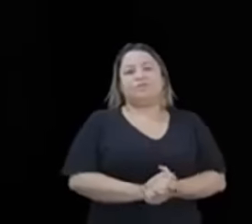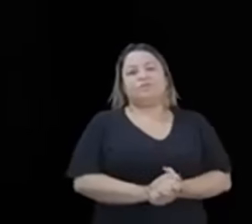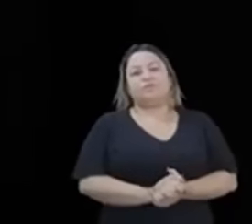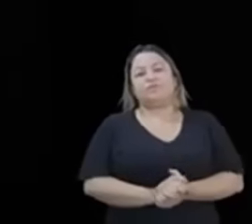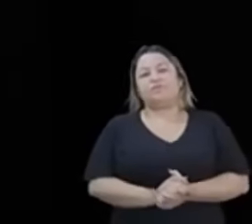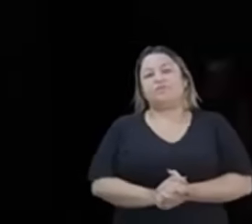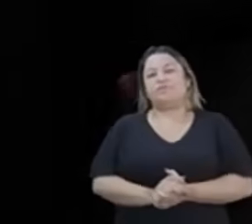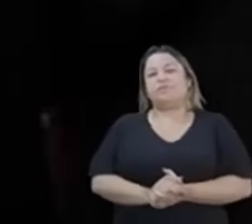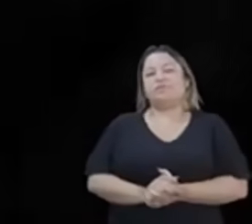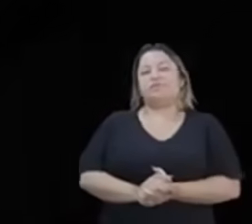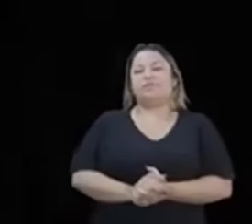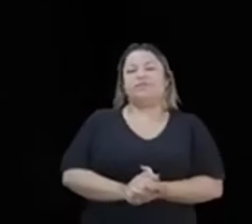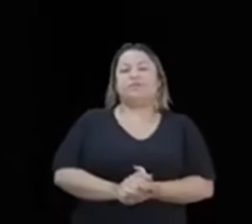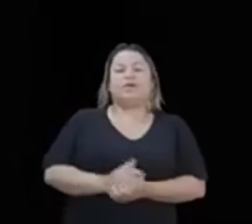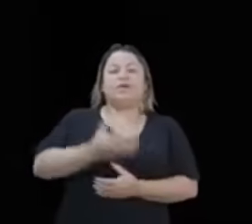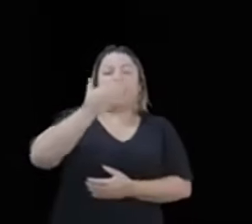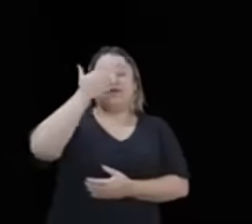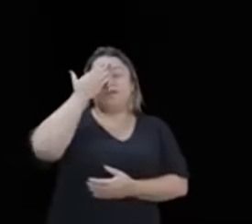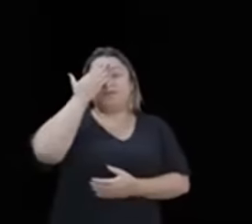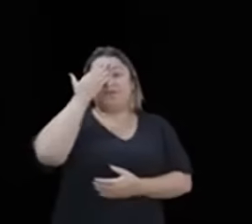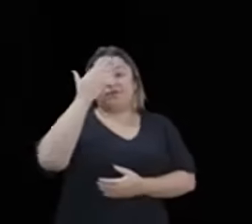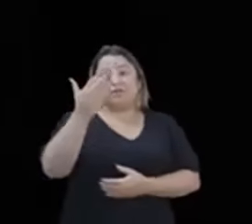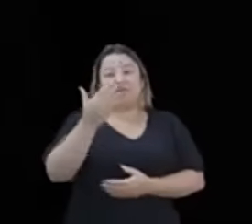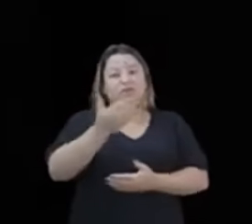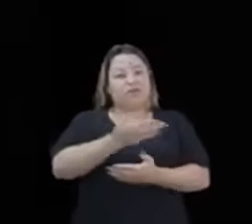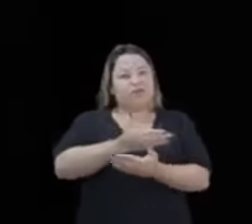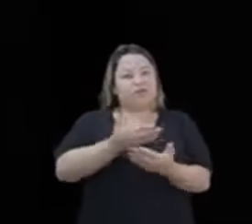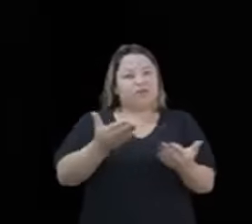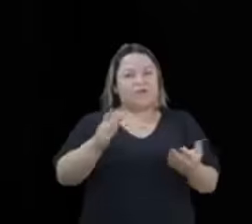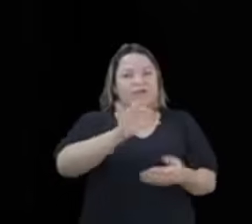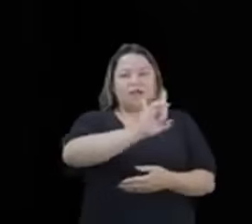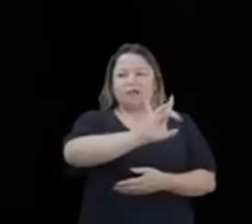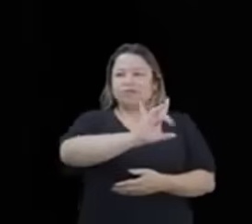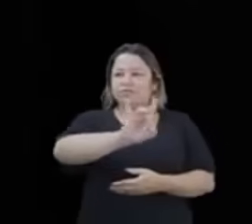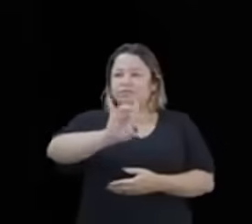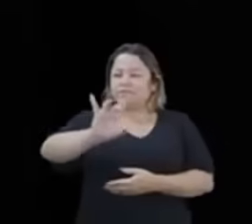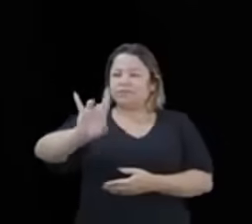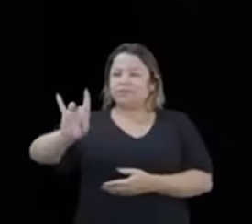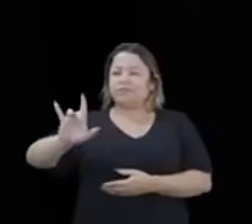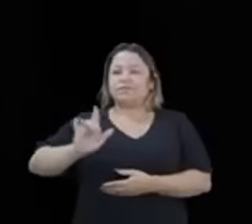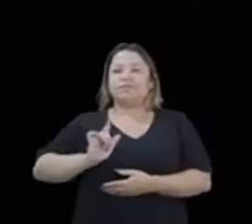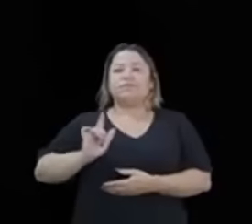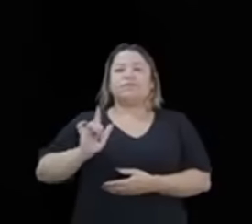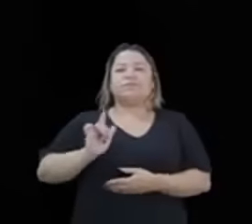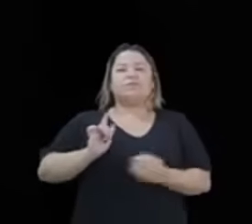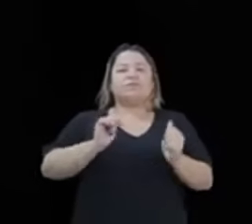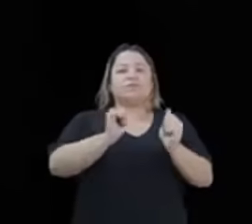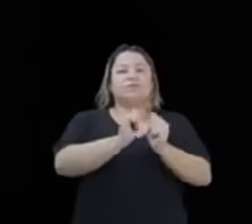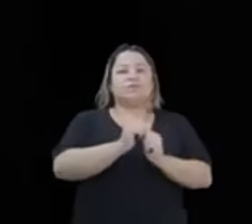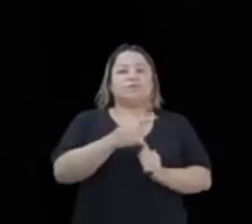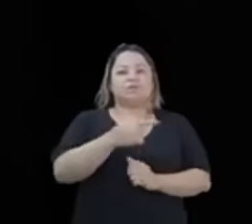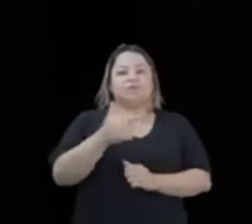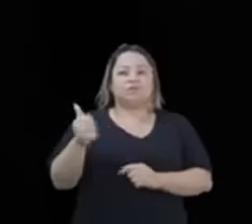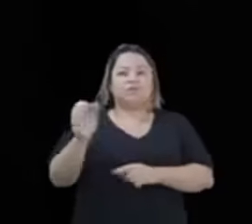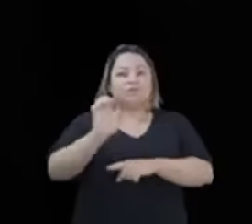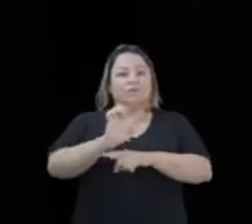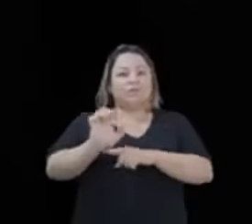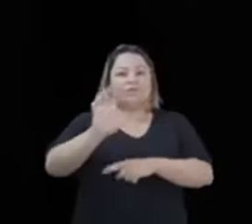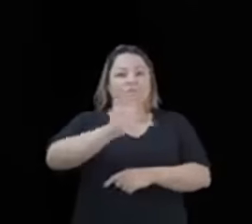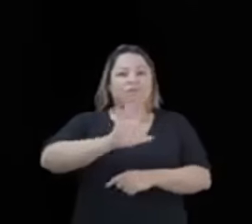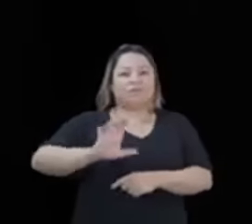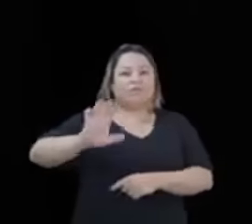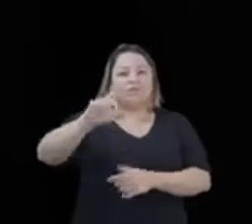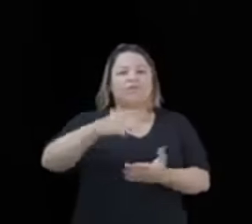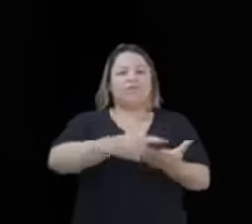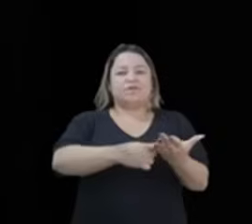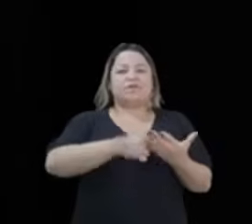quero agradecer a vocês que estiveram comigo nos 22 estados que eu